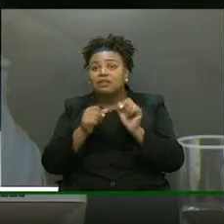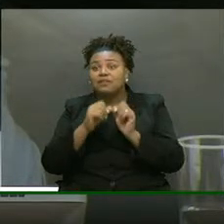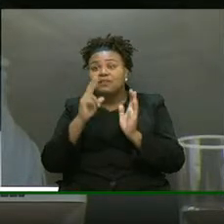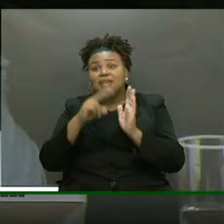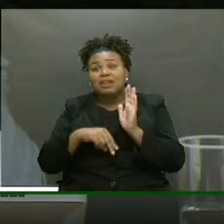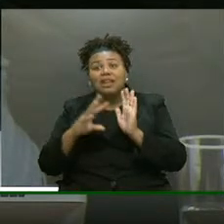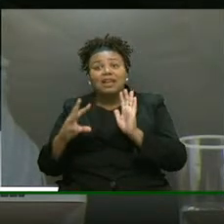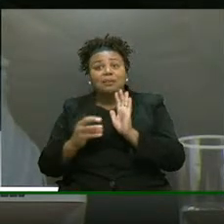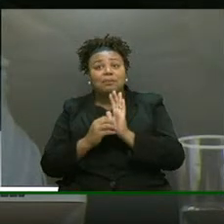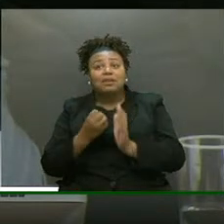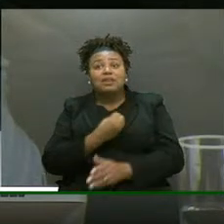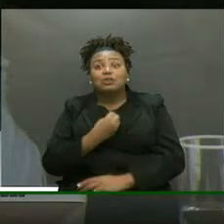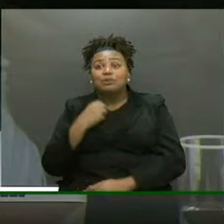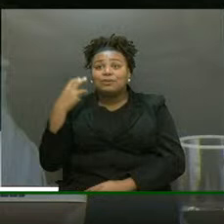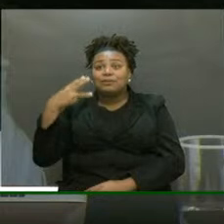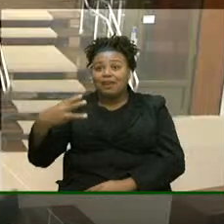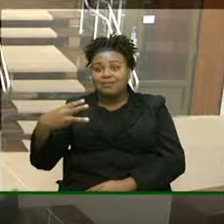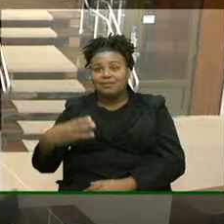da emenda número 3.